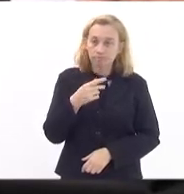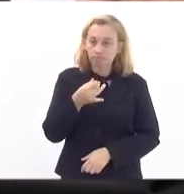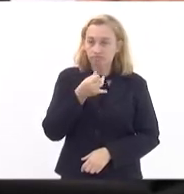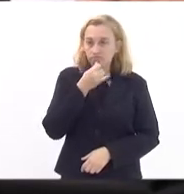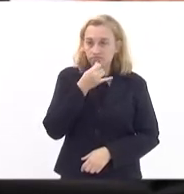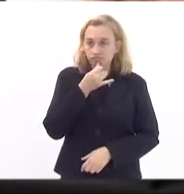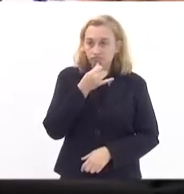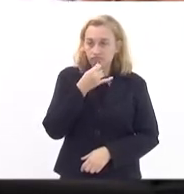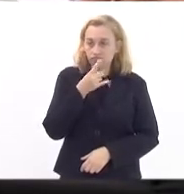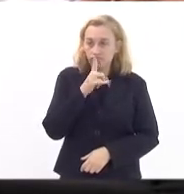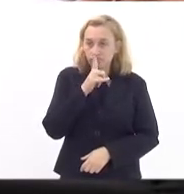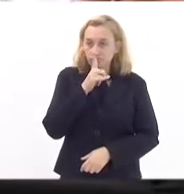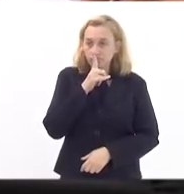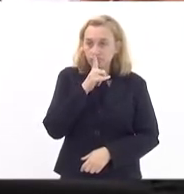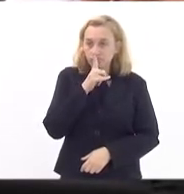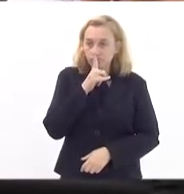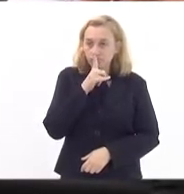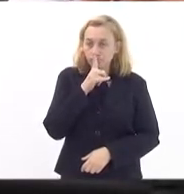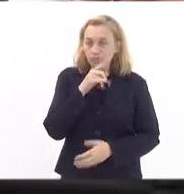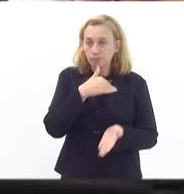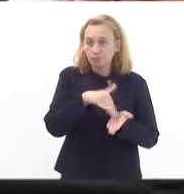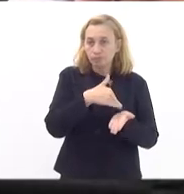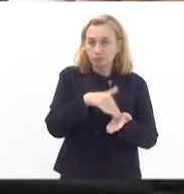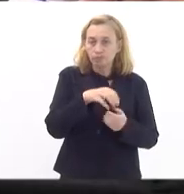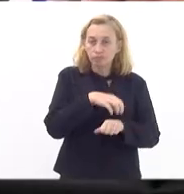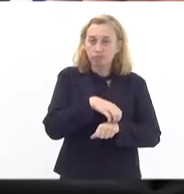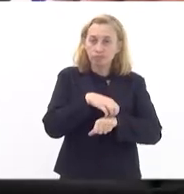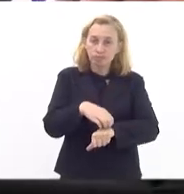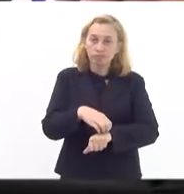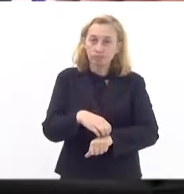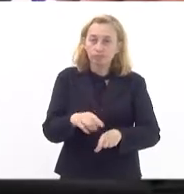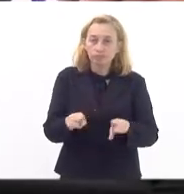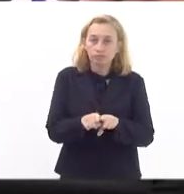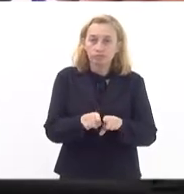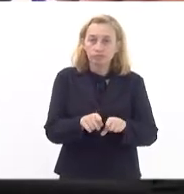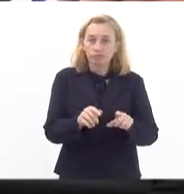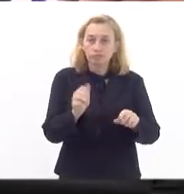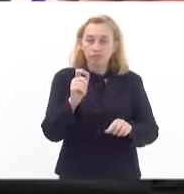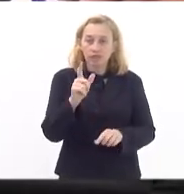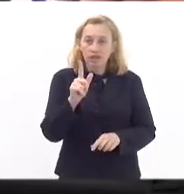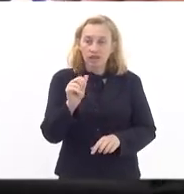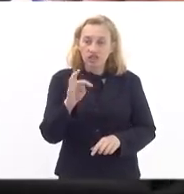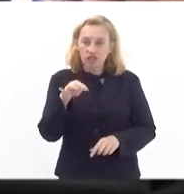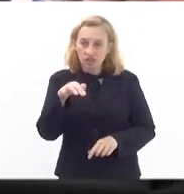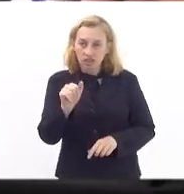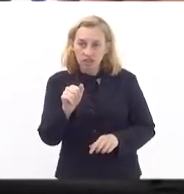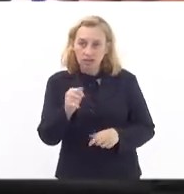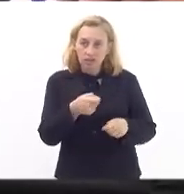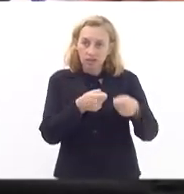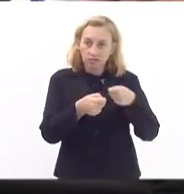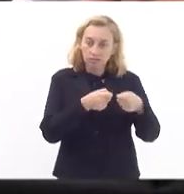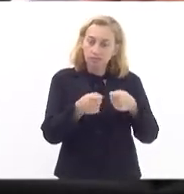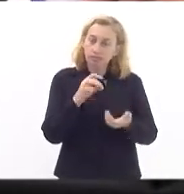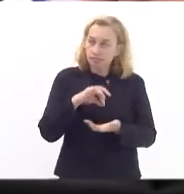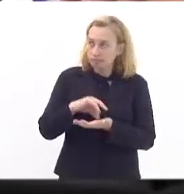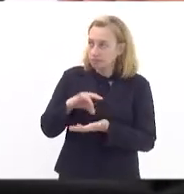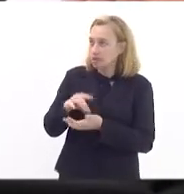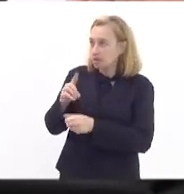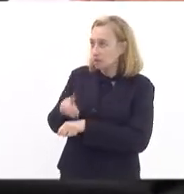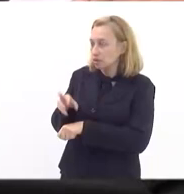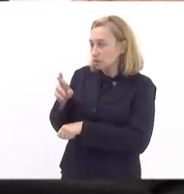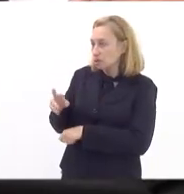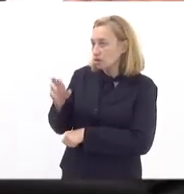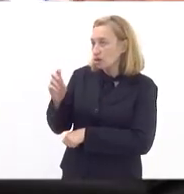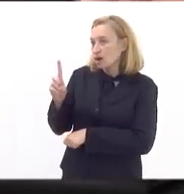com silêncio da secretaria de transporte e da agência reguladora Na verdade o Doutor Álvaro com todo